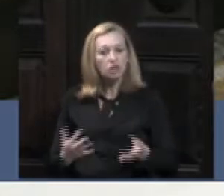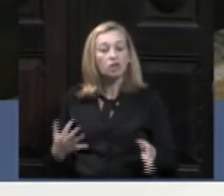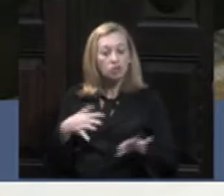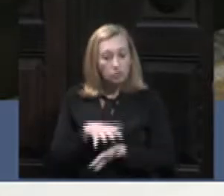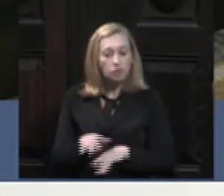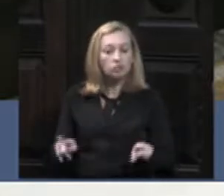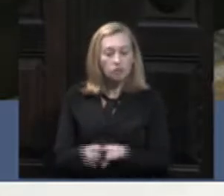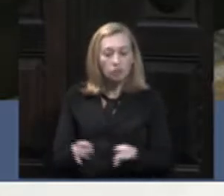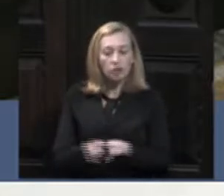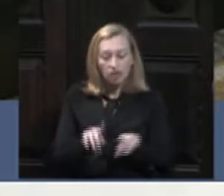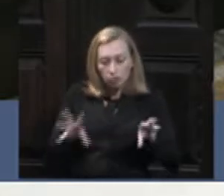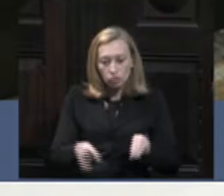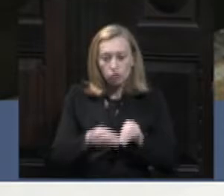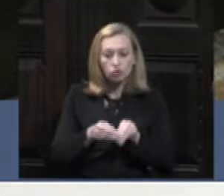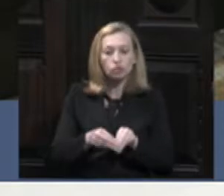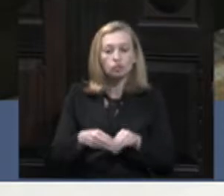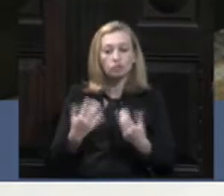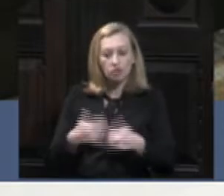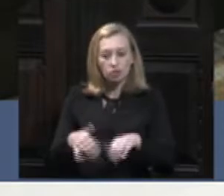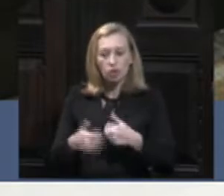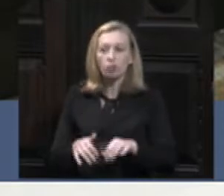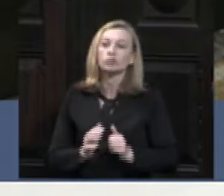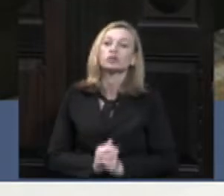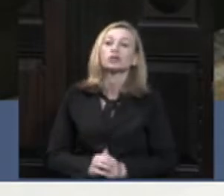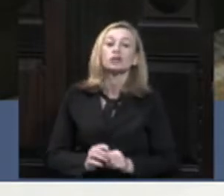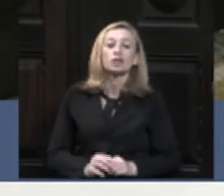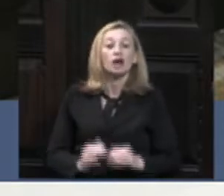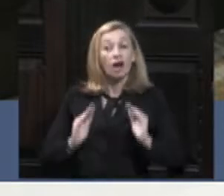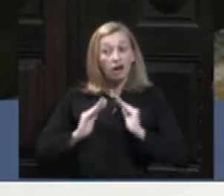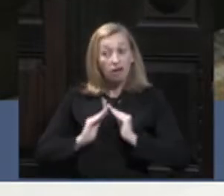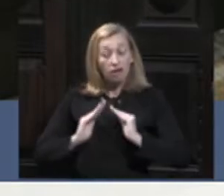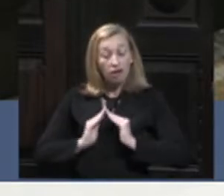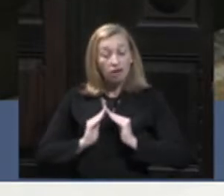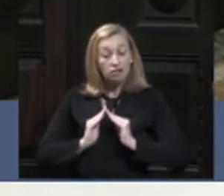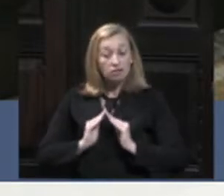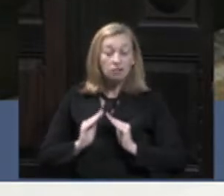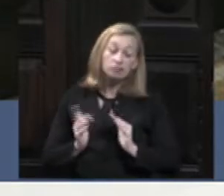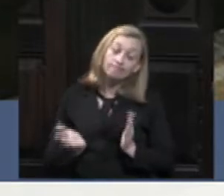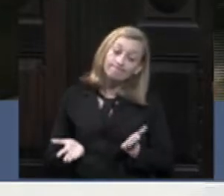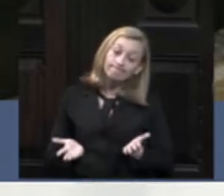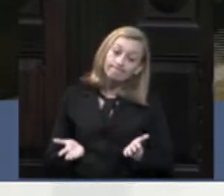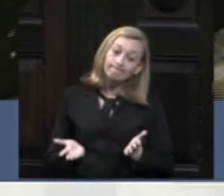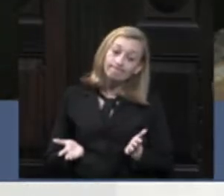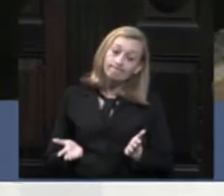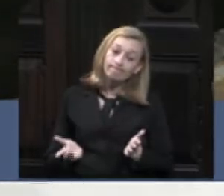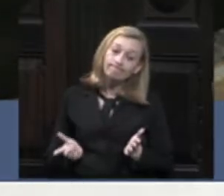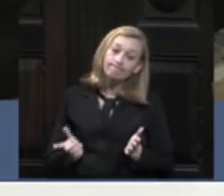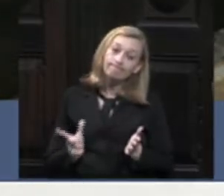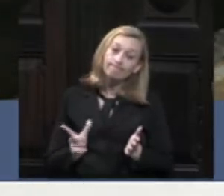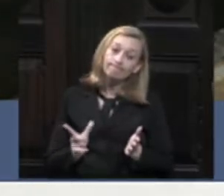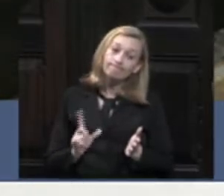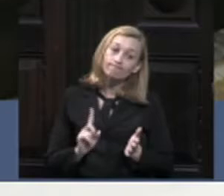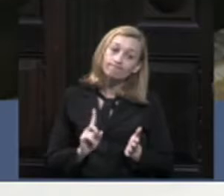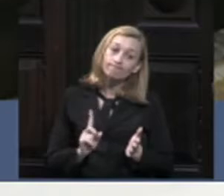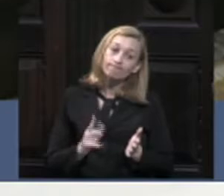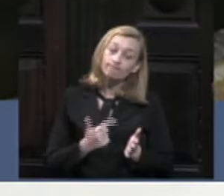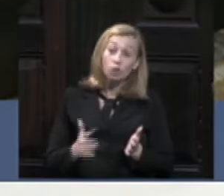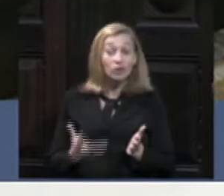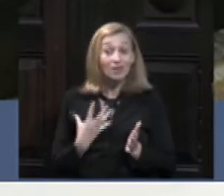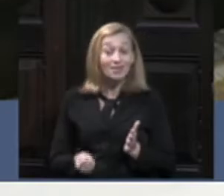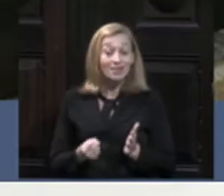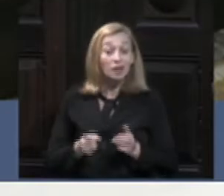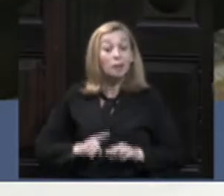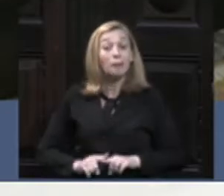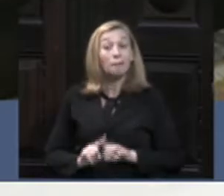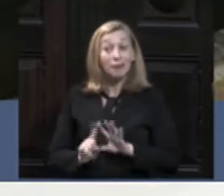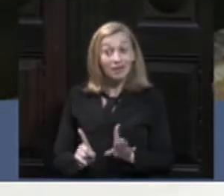na região metropolitana. E essa casa tem resistido.